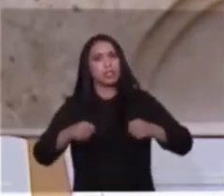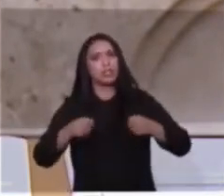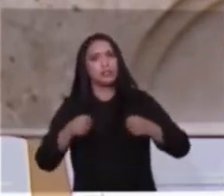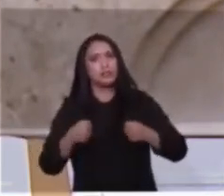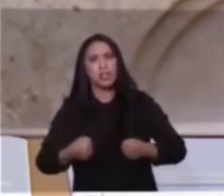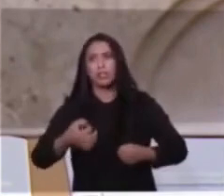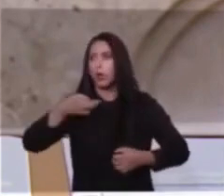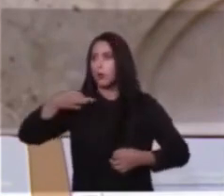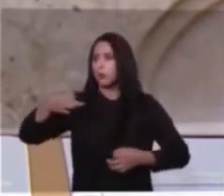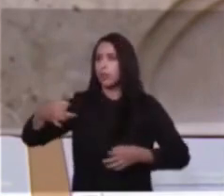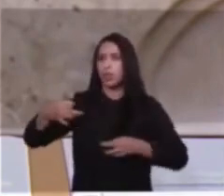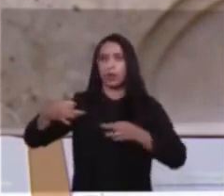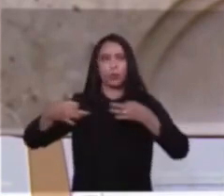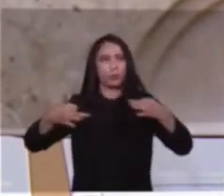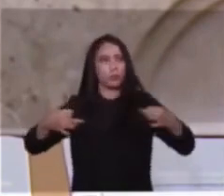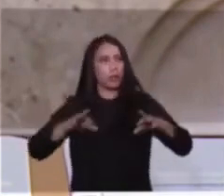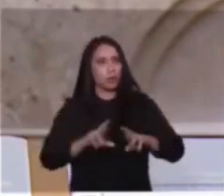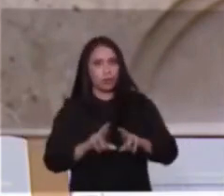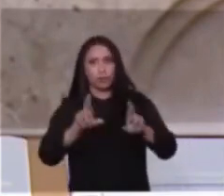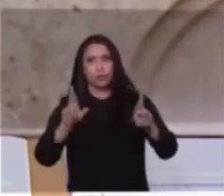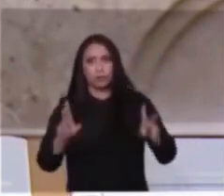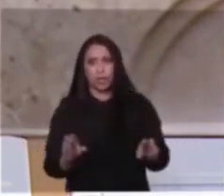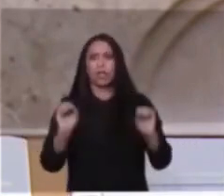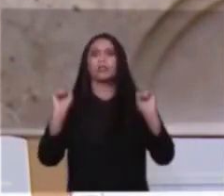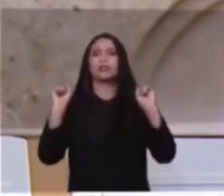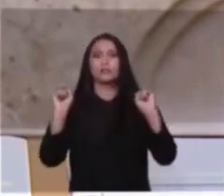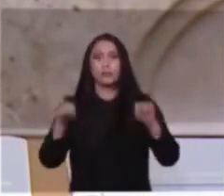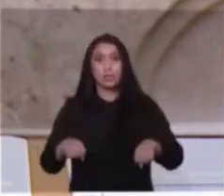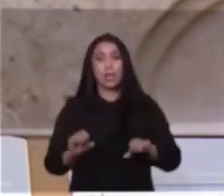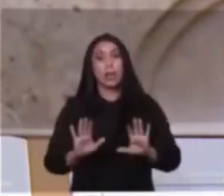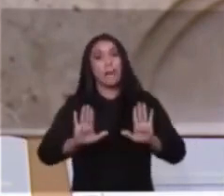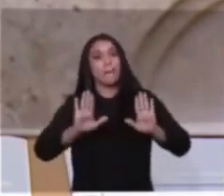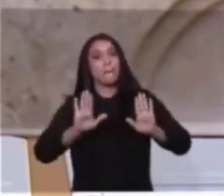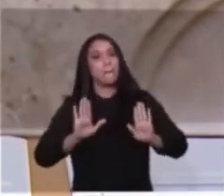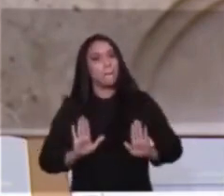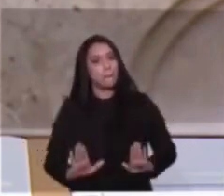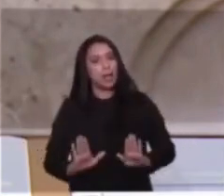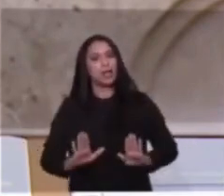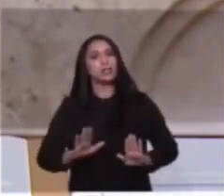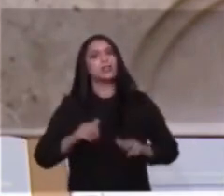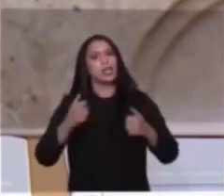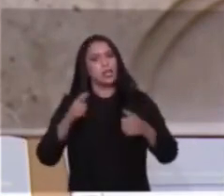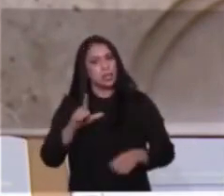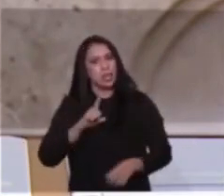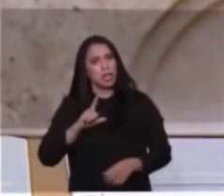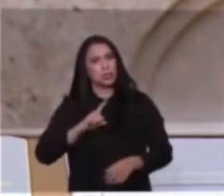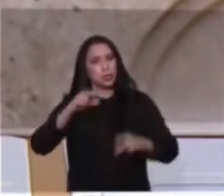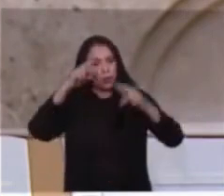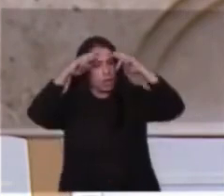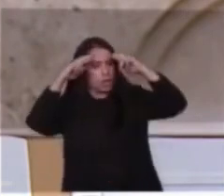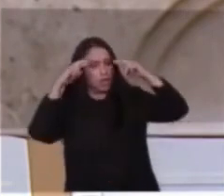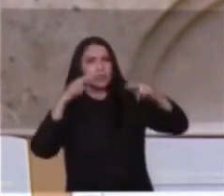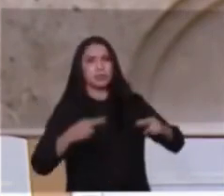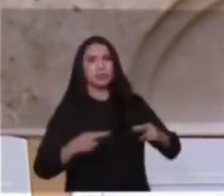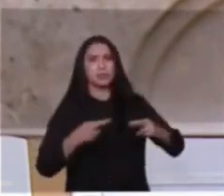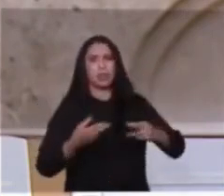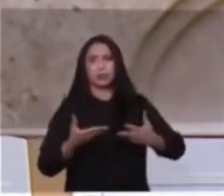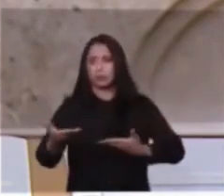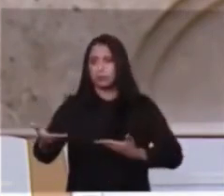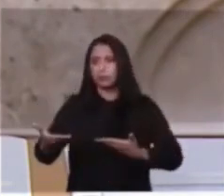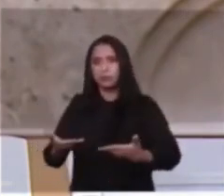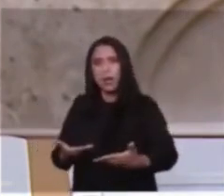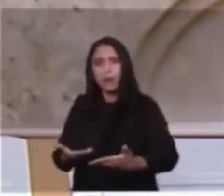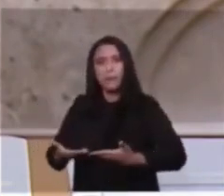posições divergentes, sim, mas sempre permeados pelo respeito mútuo para que